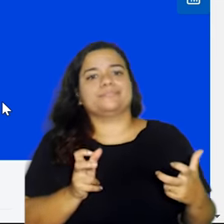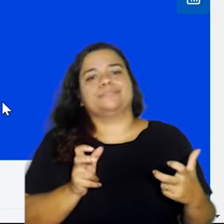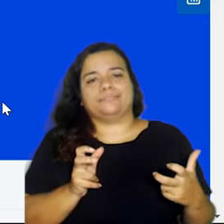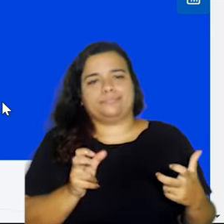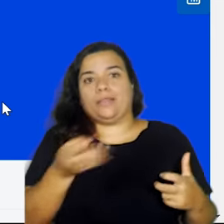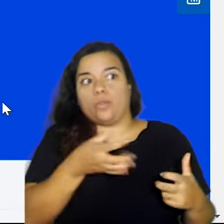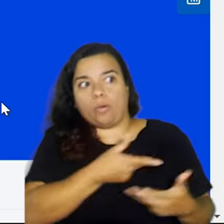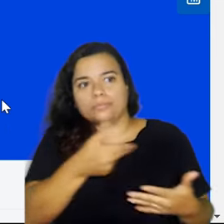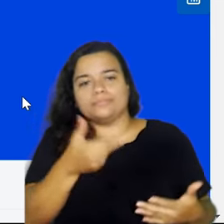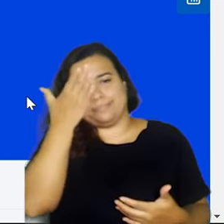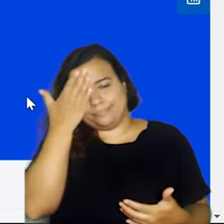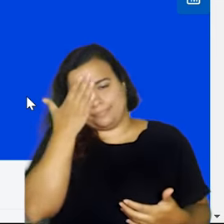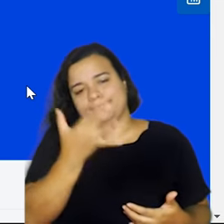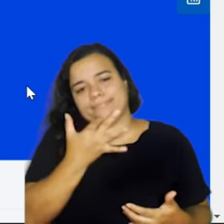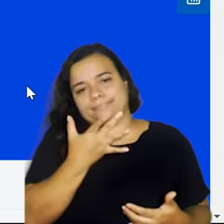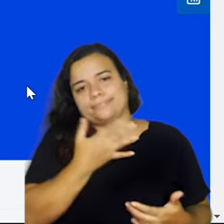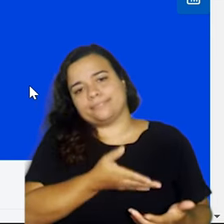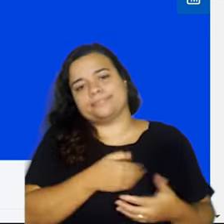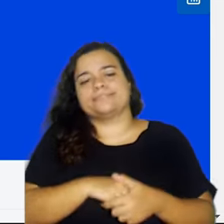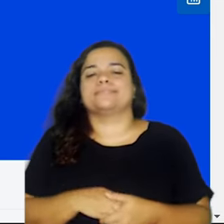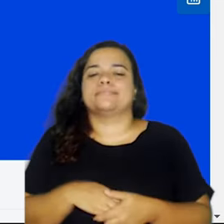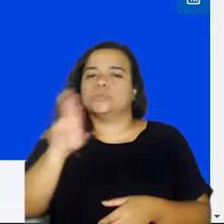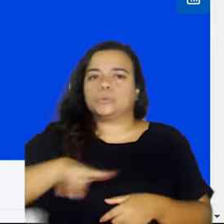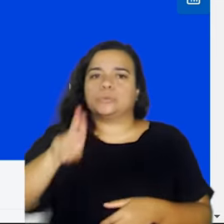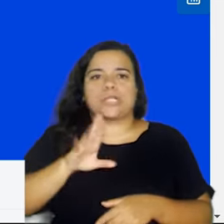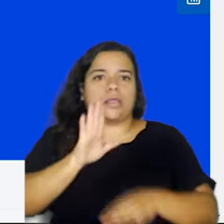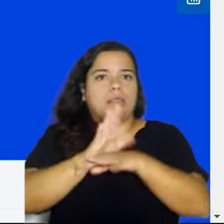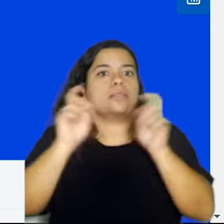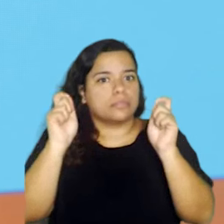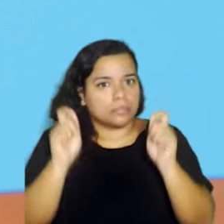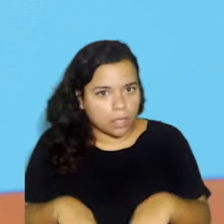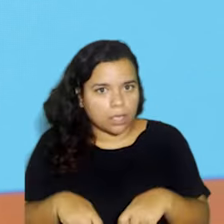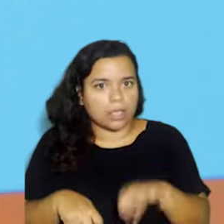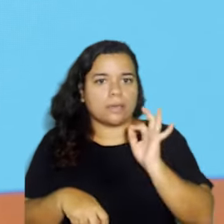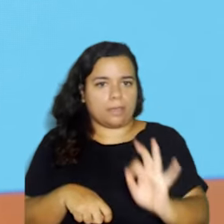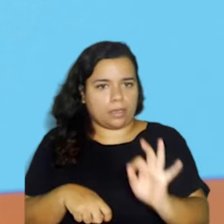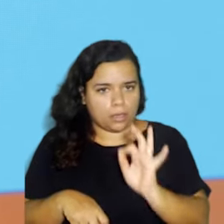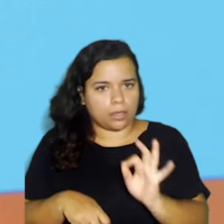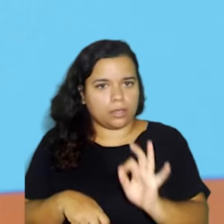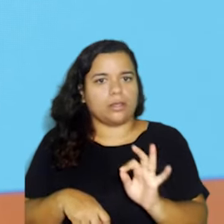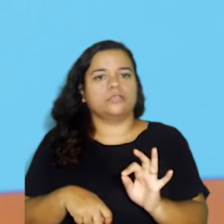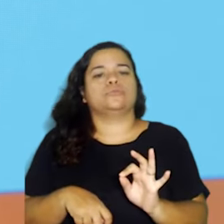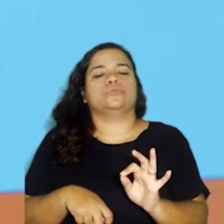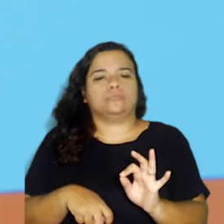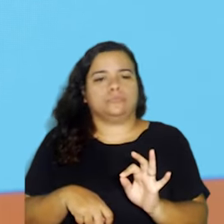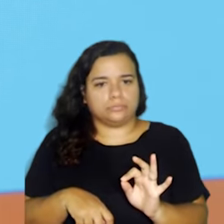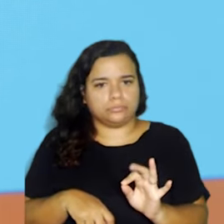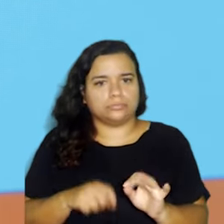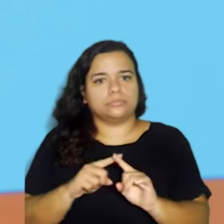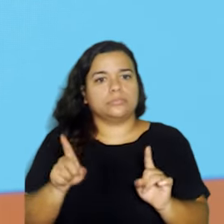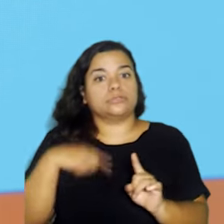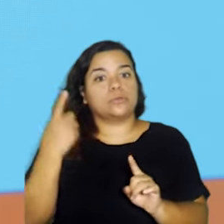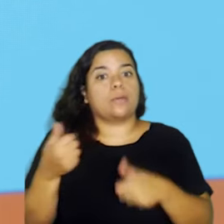pro novo né ele ainda é útil dá para ser utilizado de fato não tem nenhum problema nesse sentido